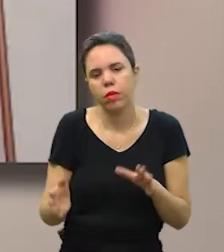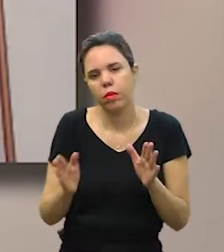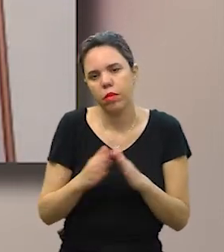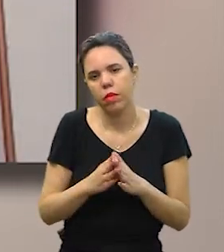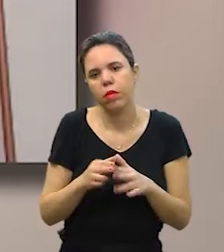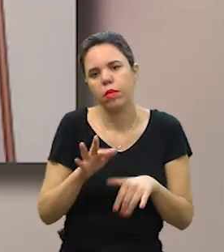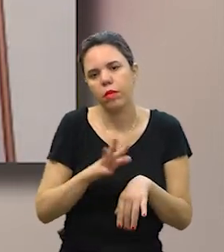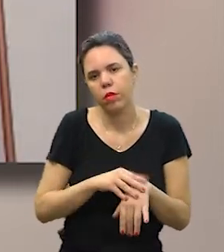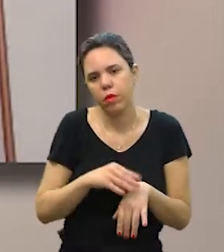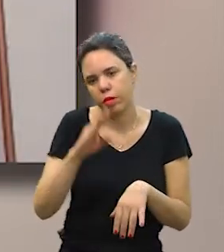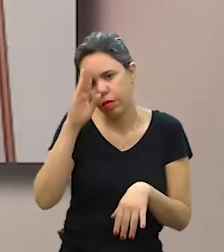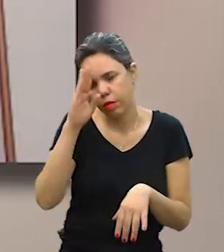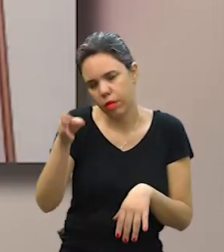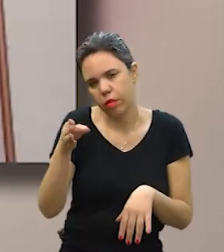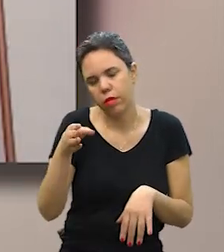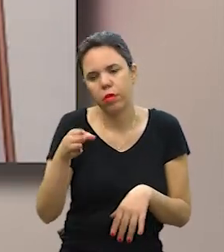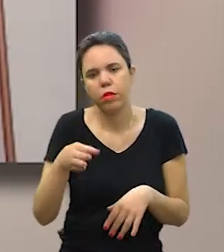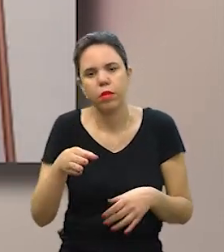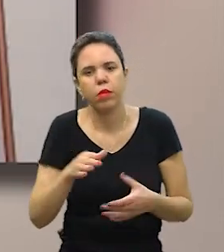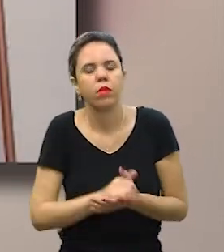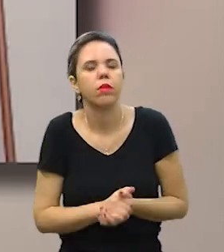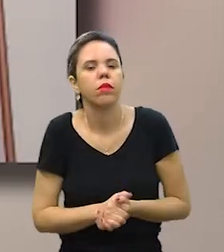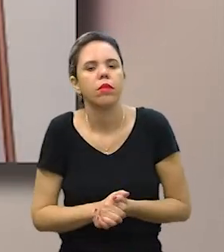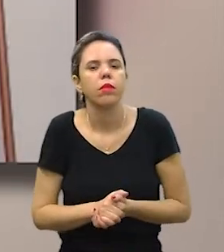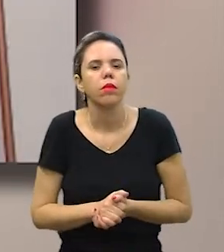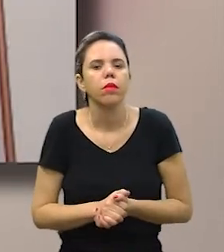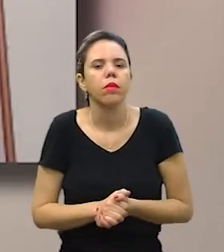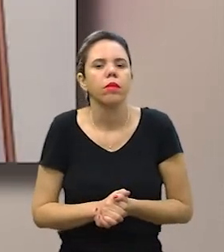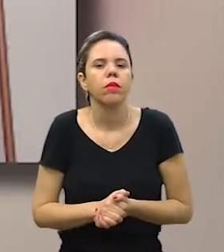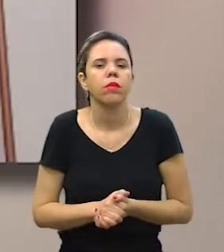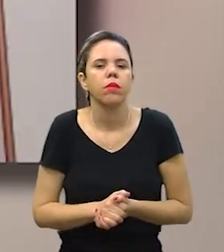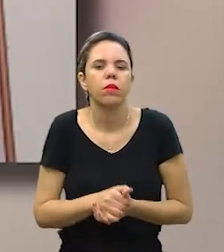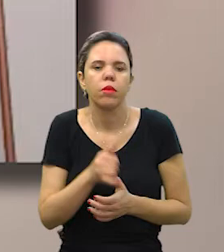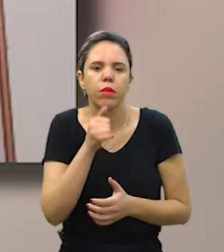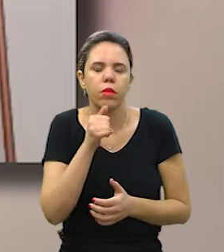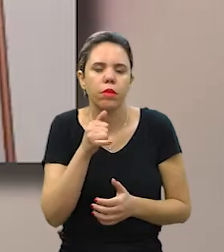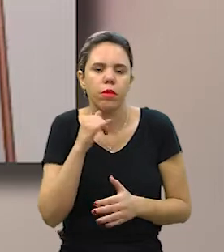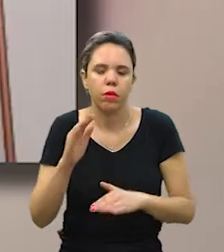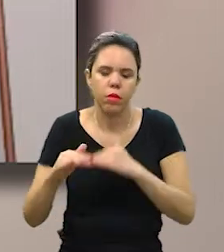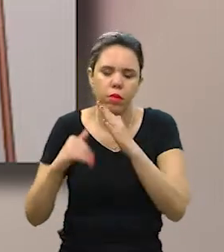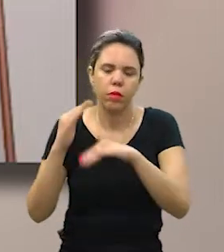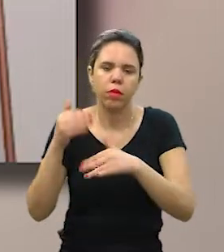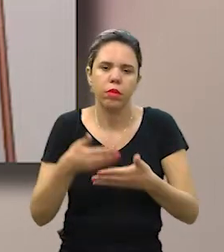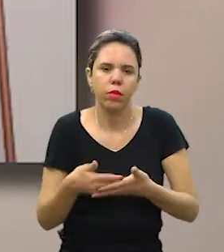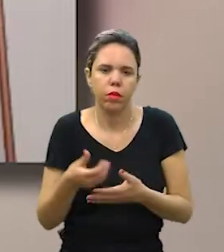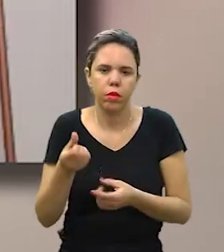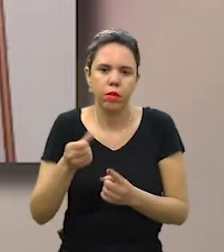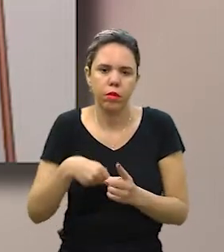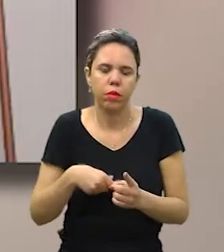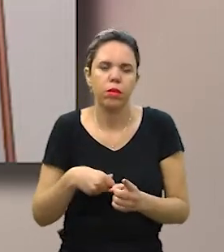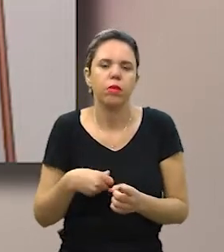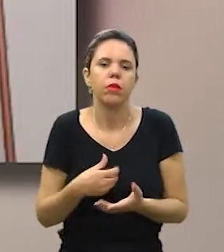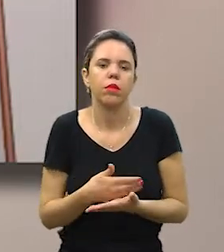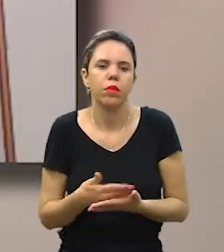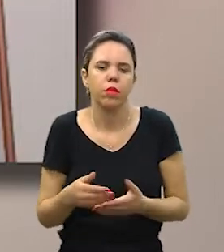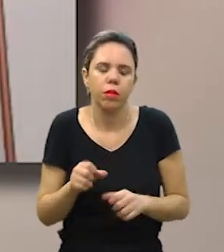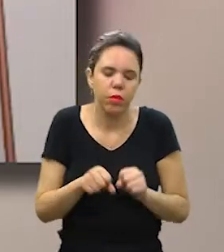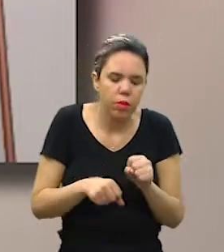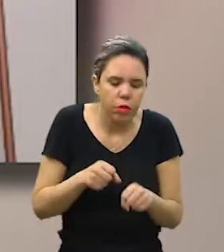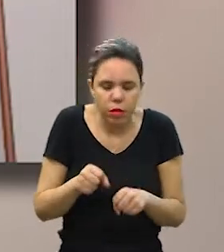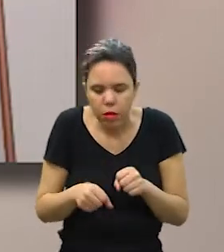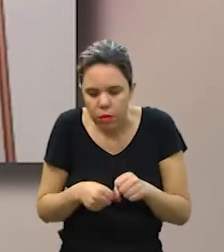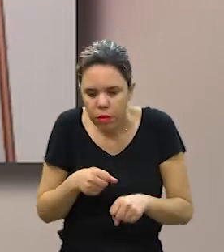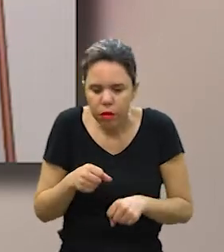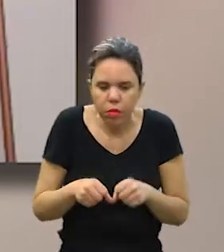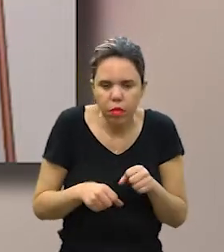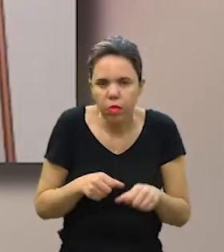as quedas, principalmente aí com salto de desenvolvimento dos bebês a partir do 6º mês, o início de